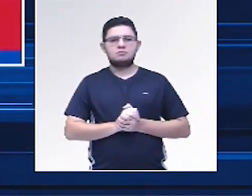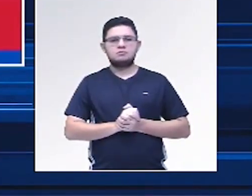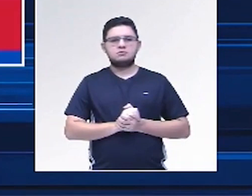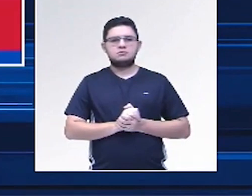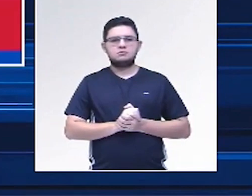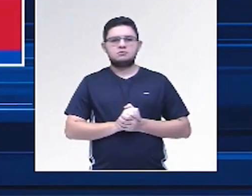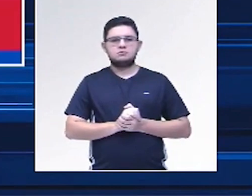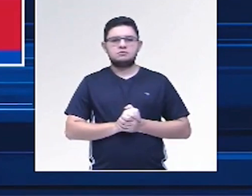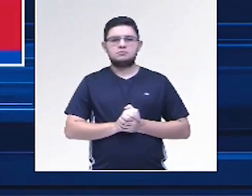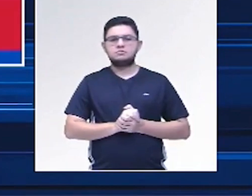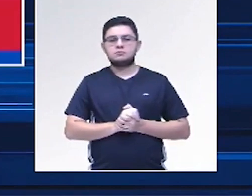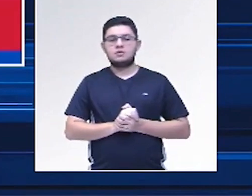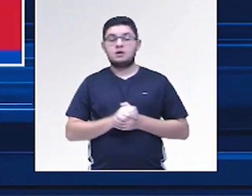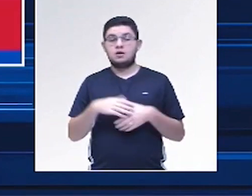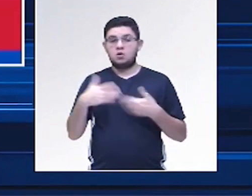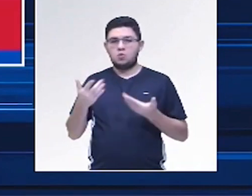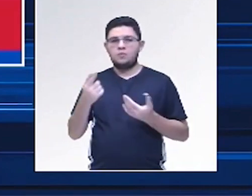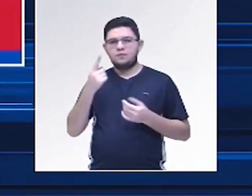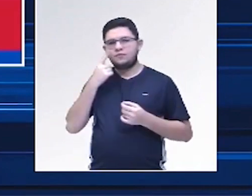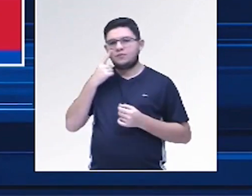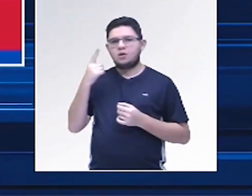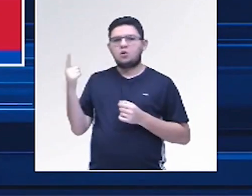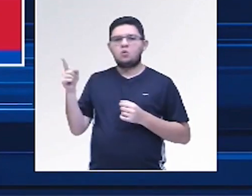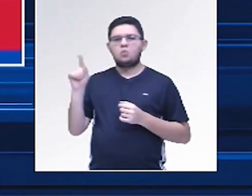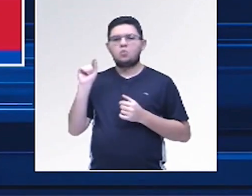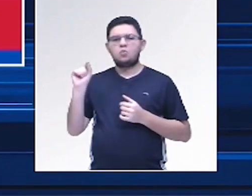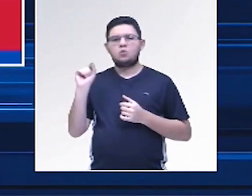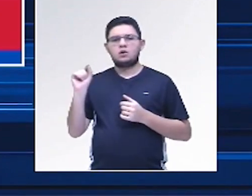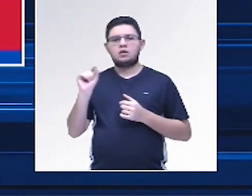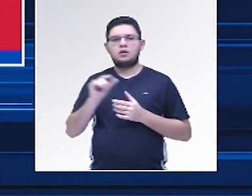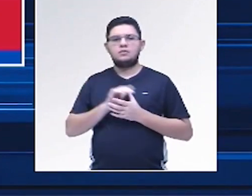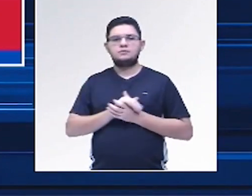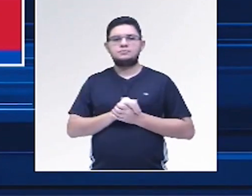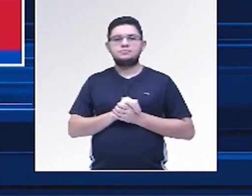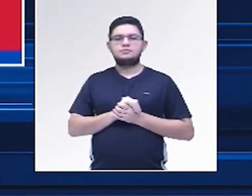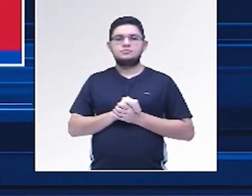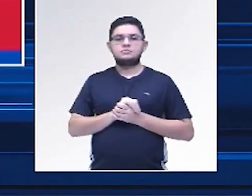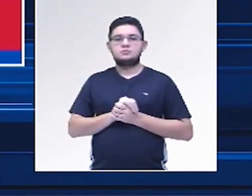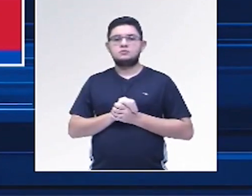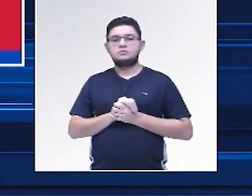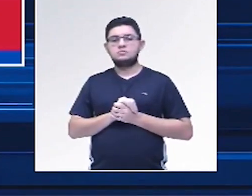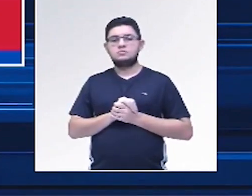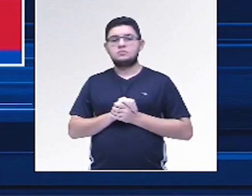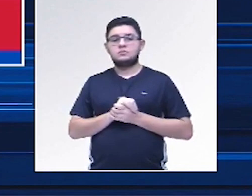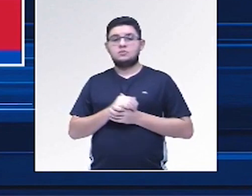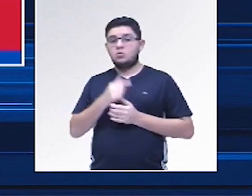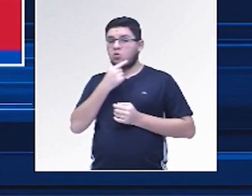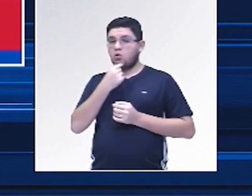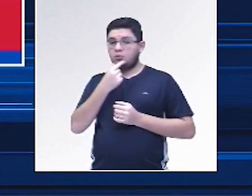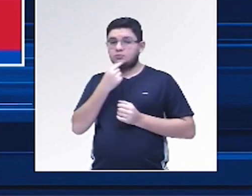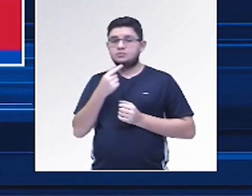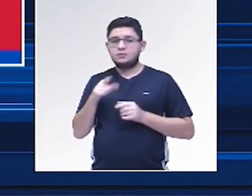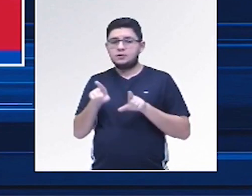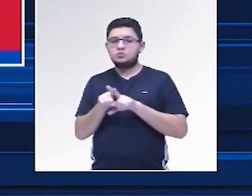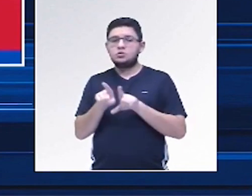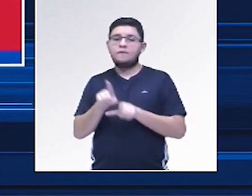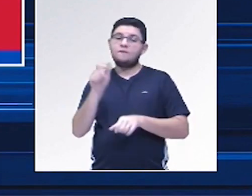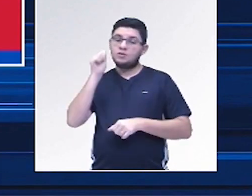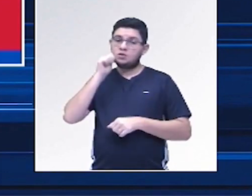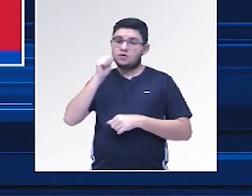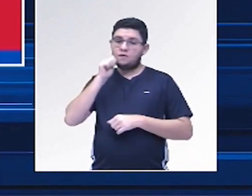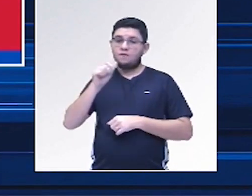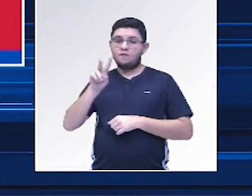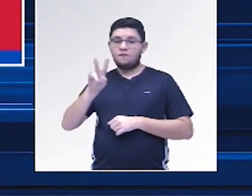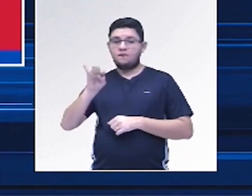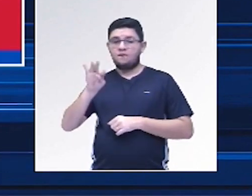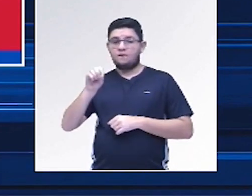Bom, então nós temos aí a nossa personagem Solomon junto com a Victoria. E ela inicia, né? Fala, Hi, my name is Victoria. Então, se você